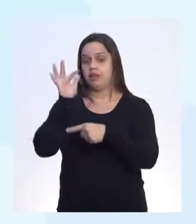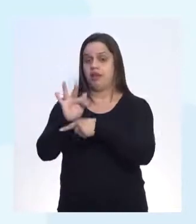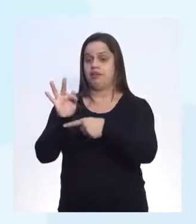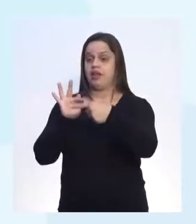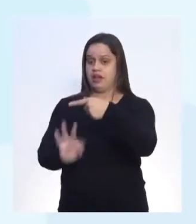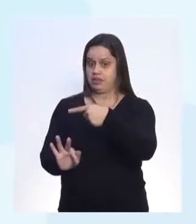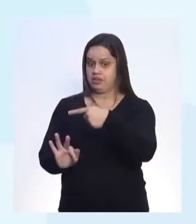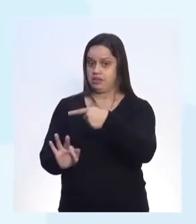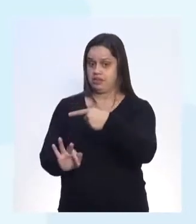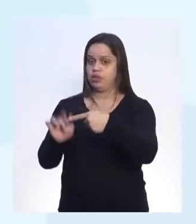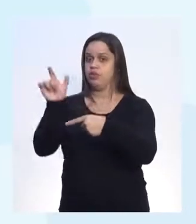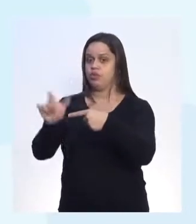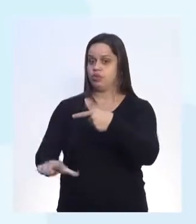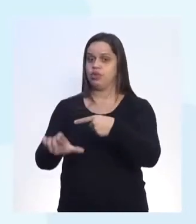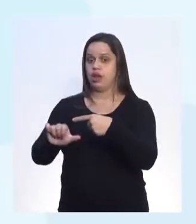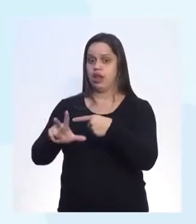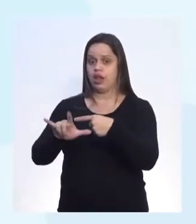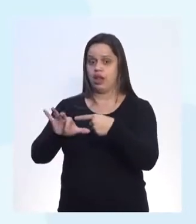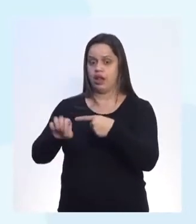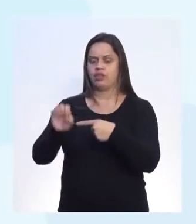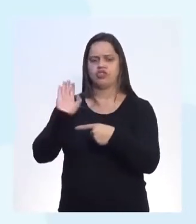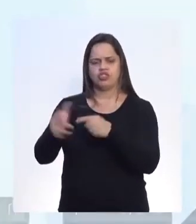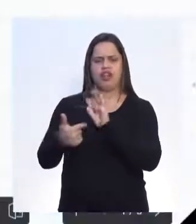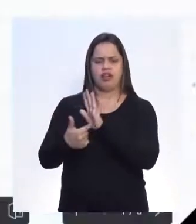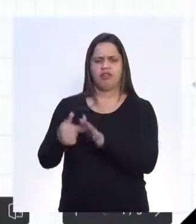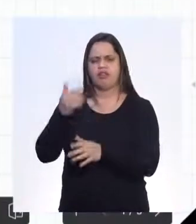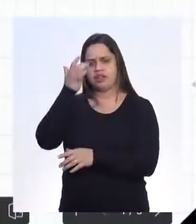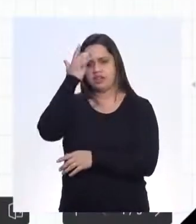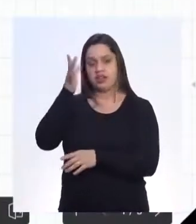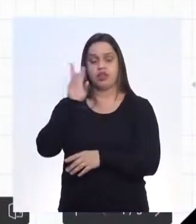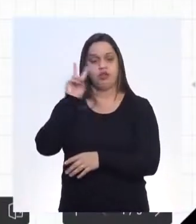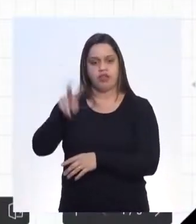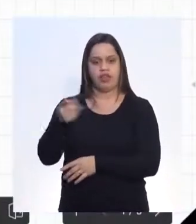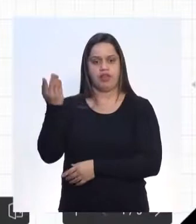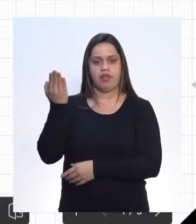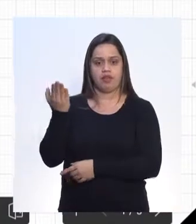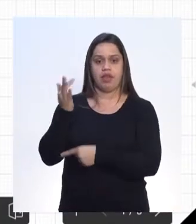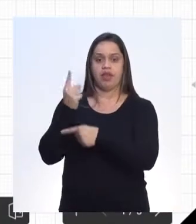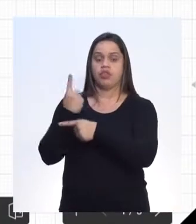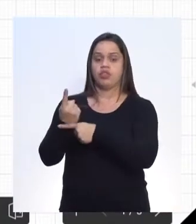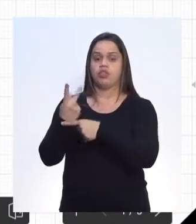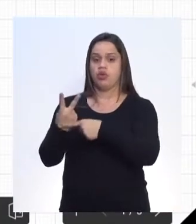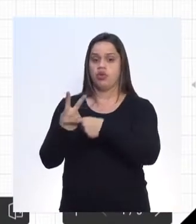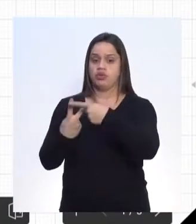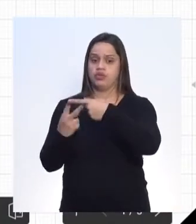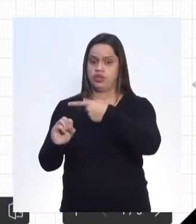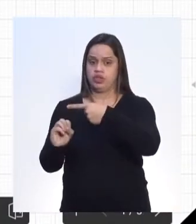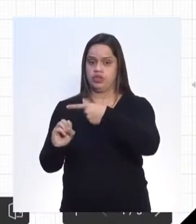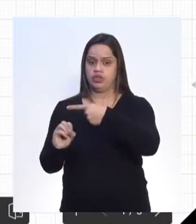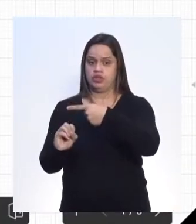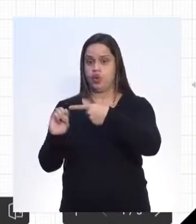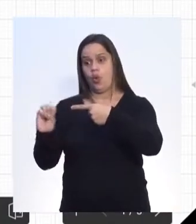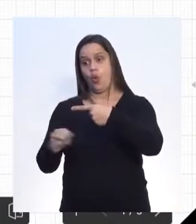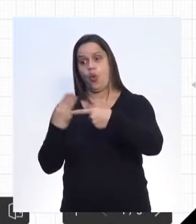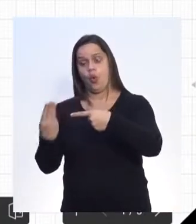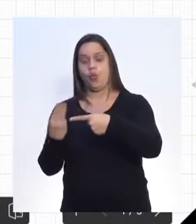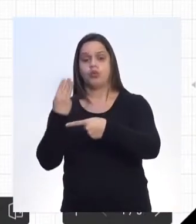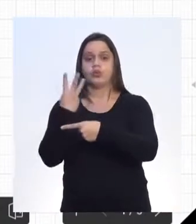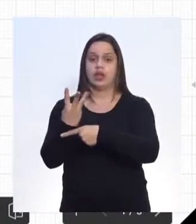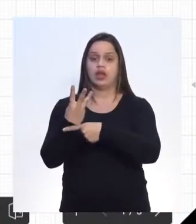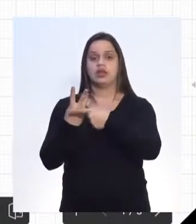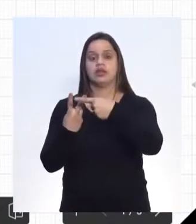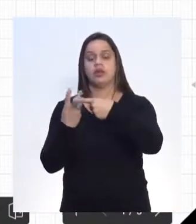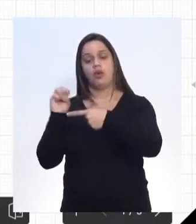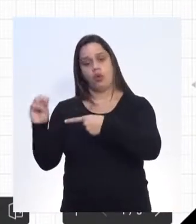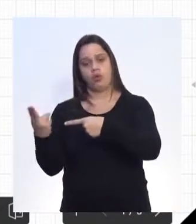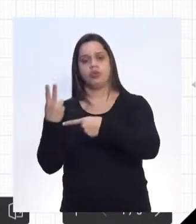Cláudio assentou, e aqui a gente até facilita para vocês, ó. Vou deixar ela aqui, ó, 12 vinteavos ou 3 ou 3/5,